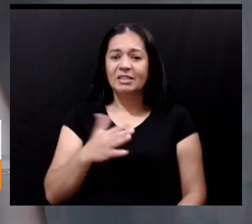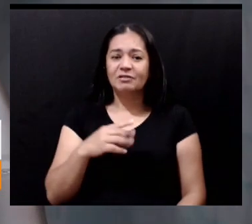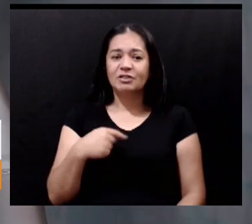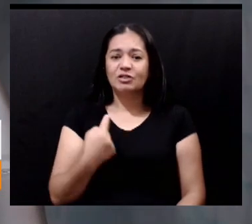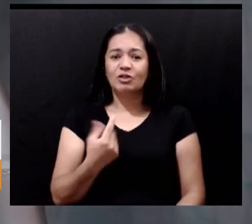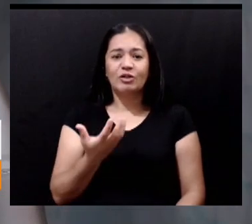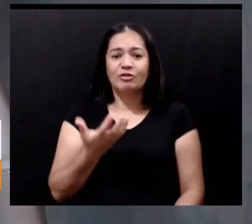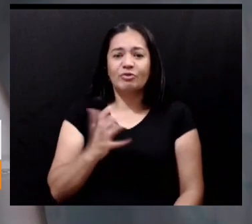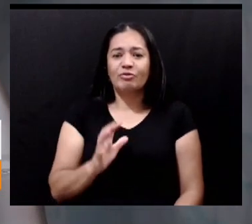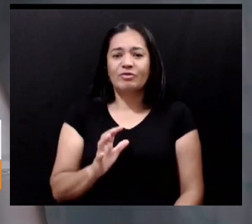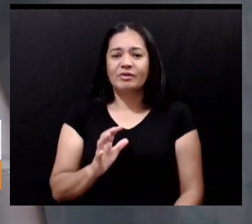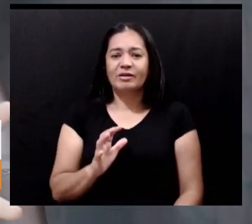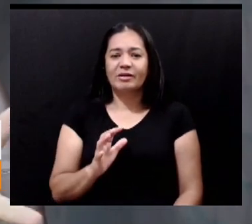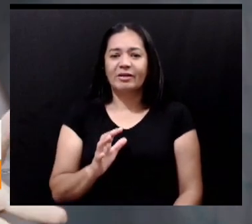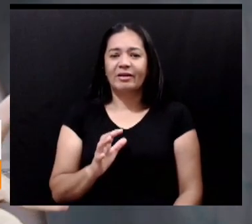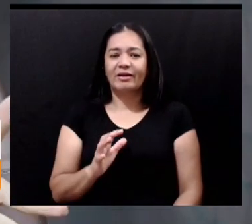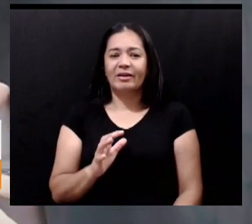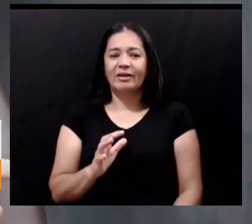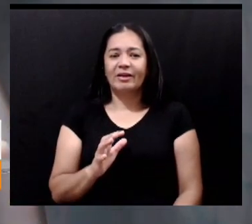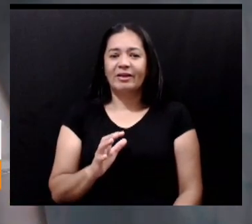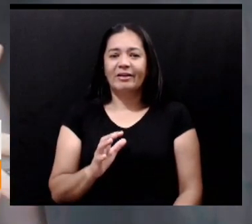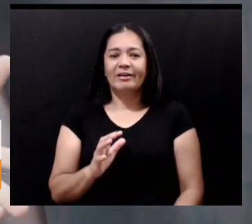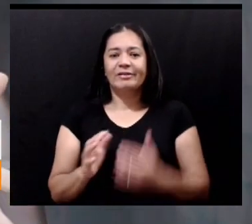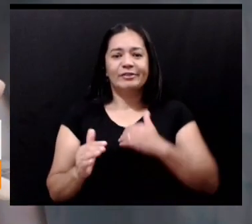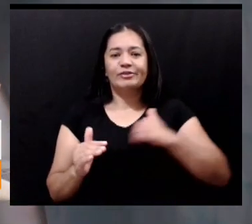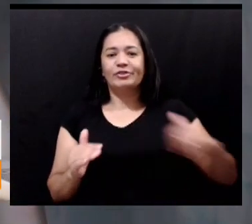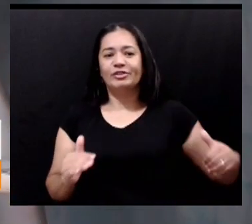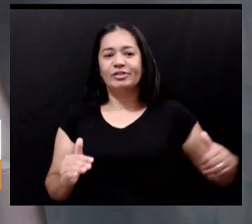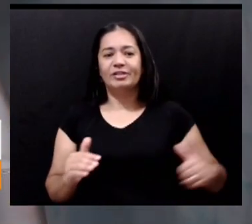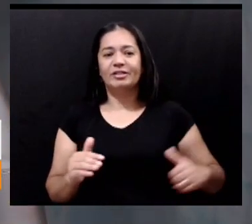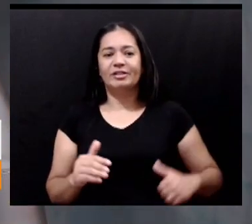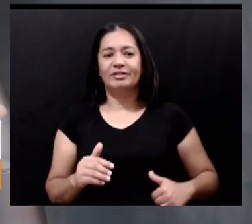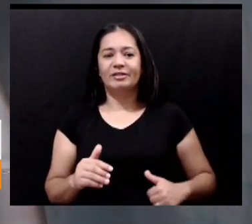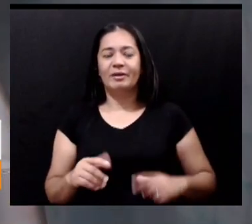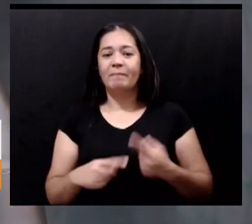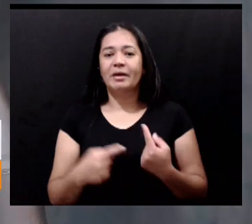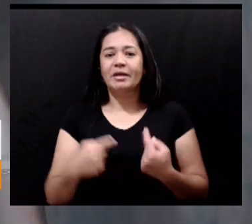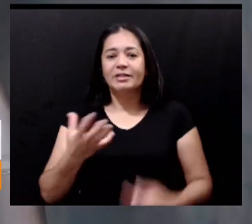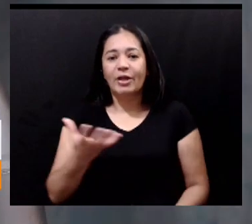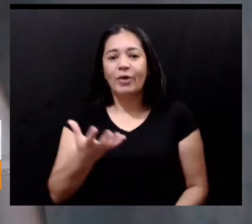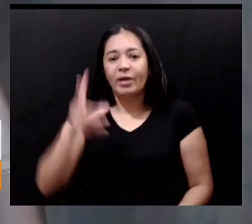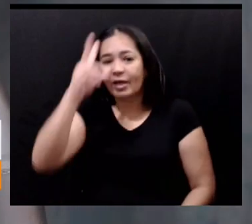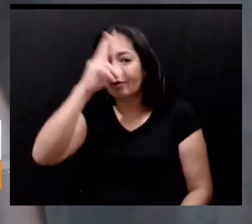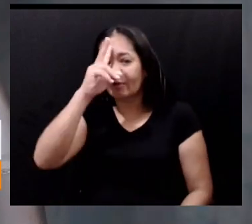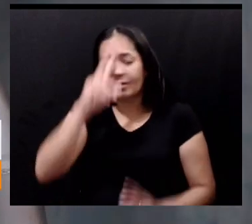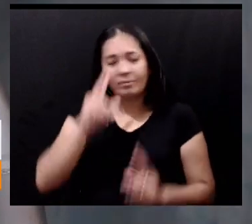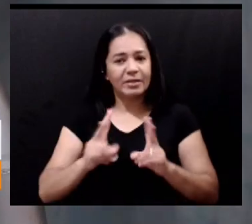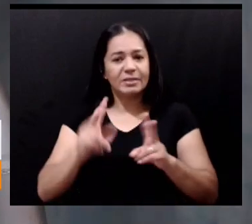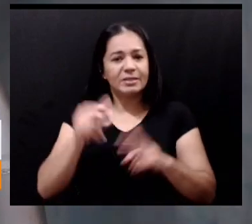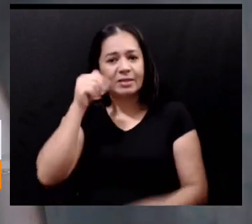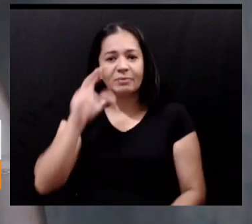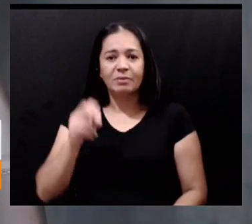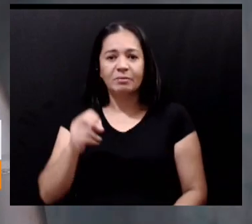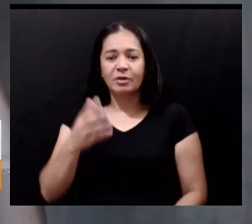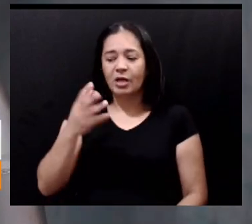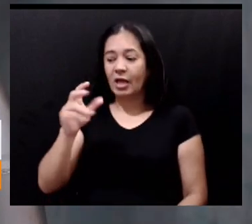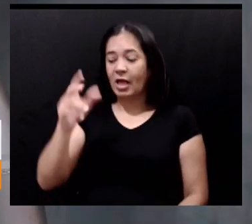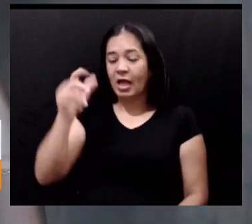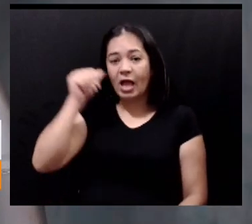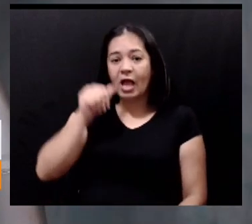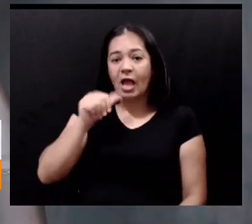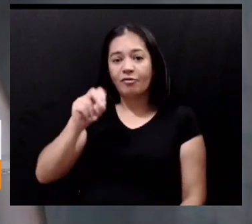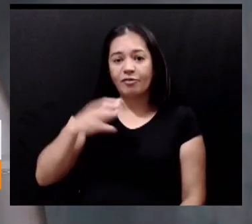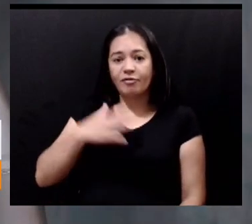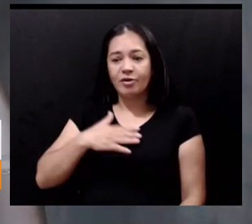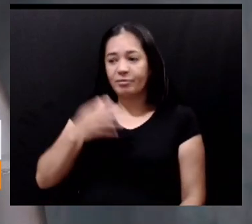ocupar. Eu falo que eu não quero deixar de lembrar da minha avó. Eu não quero que ela seja esquecida. Sim. Então, o luto também é esse processo